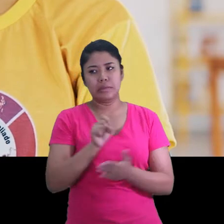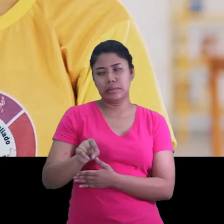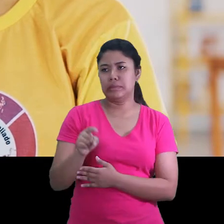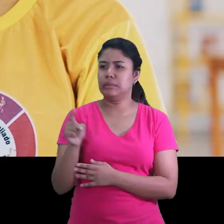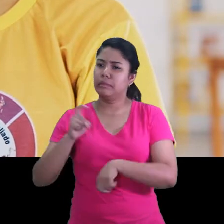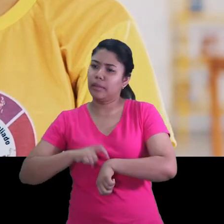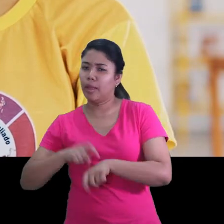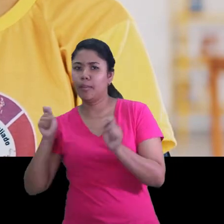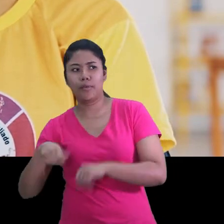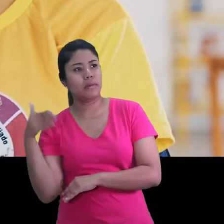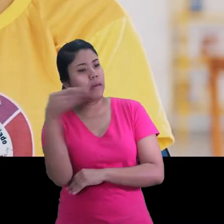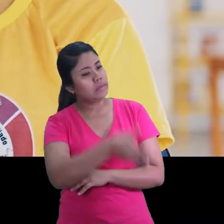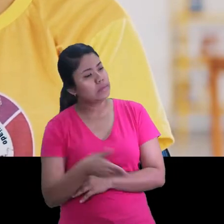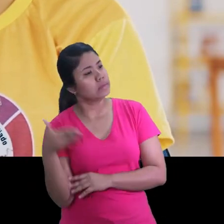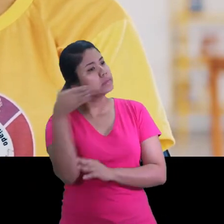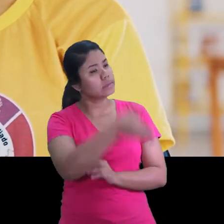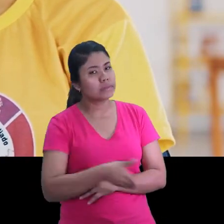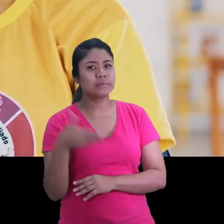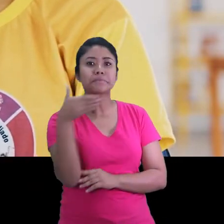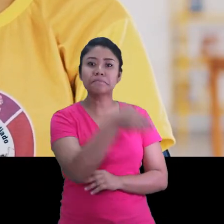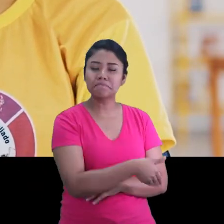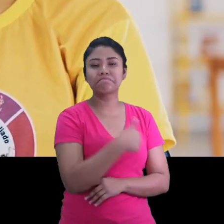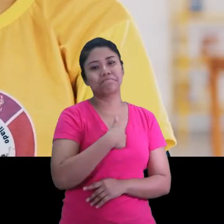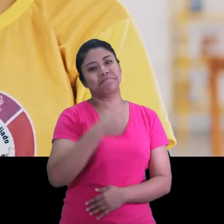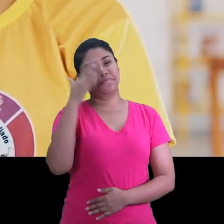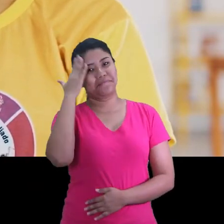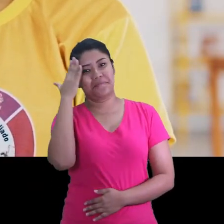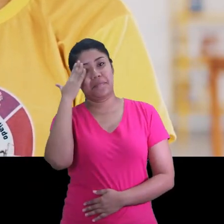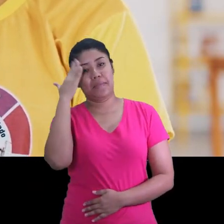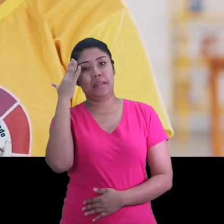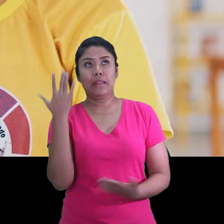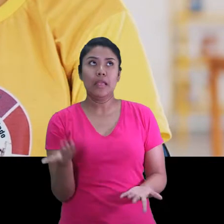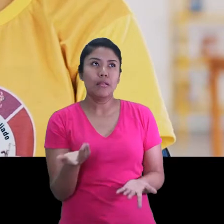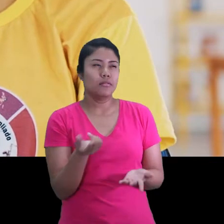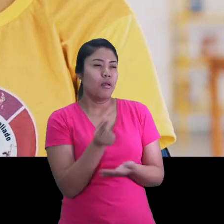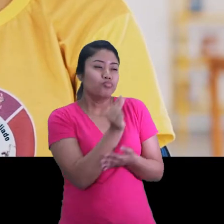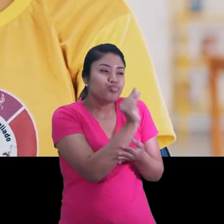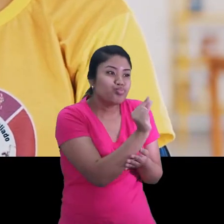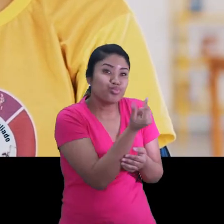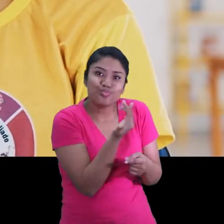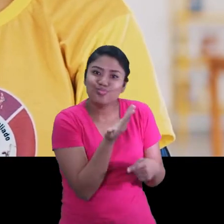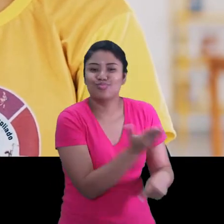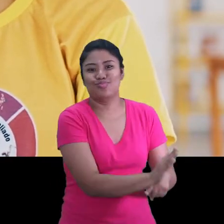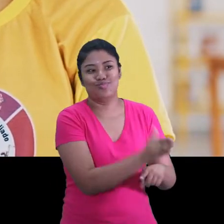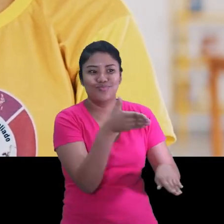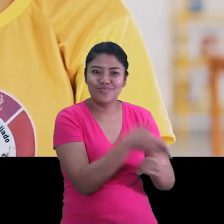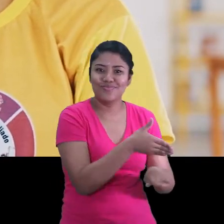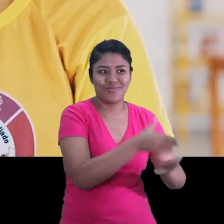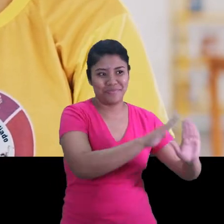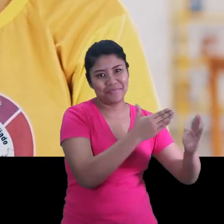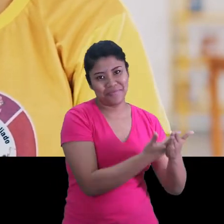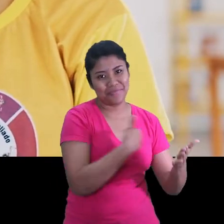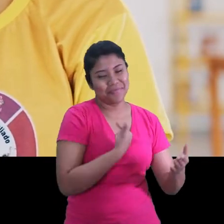vir. Sempre que eu puder eu vou vir aqui. Porque eu sei que tem um dedinho meu nessa história aqui no